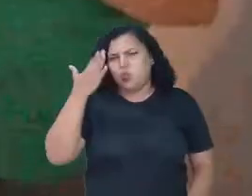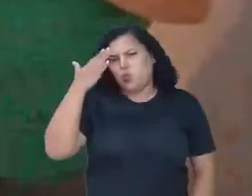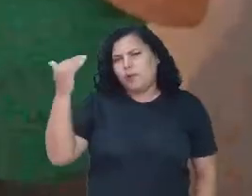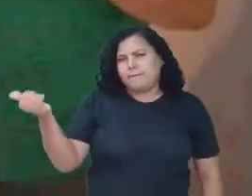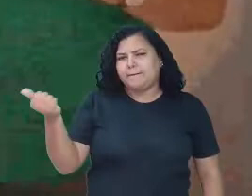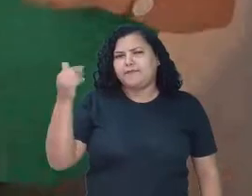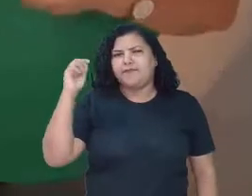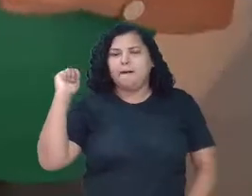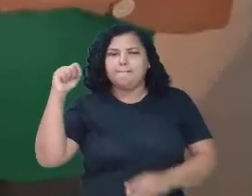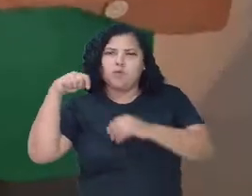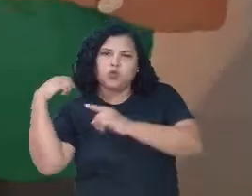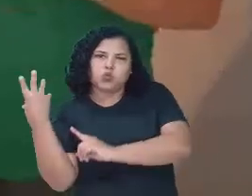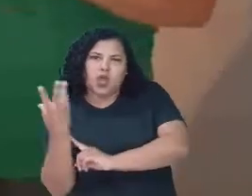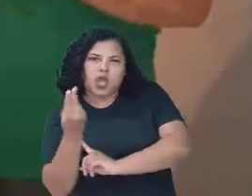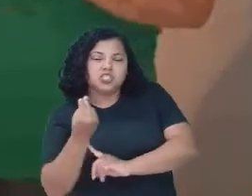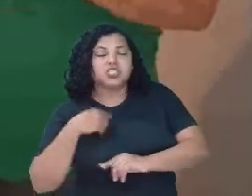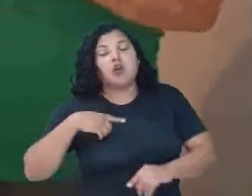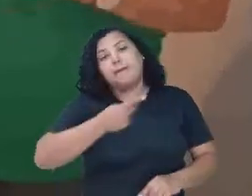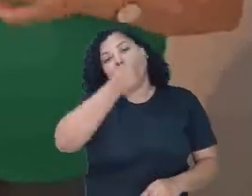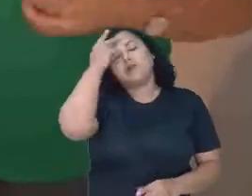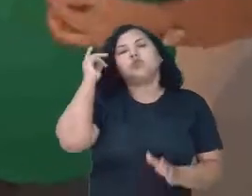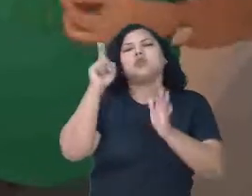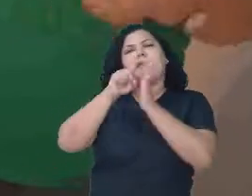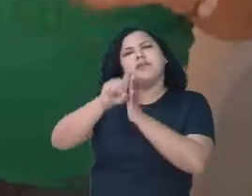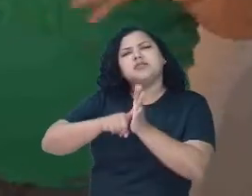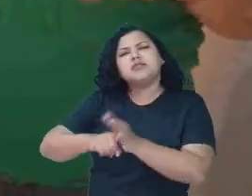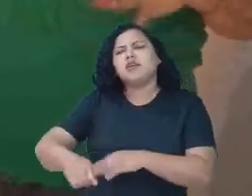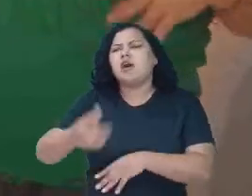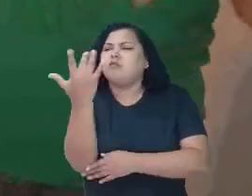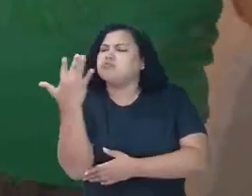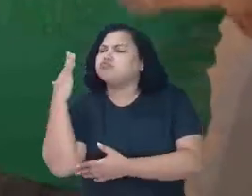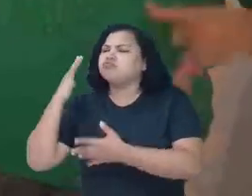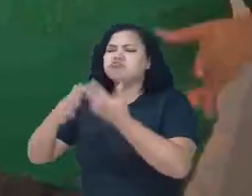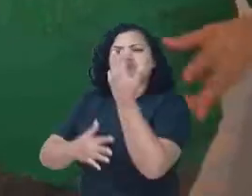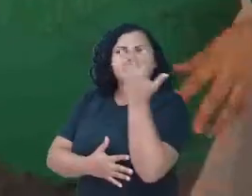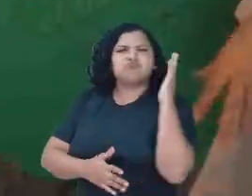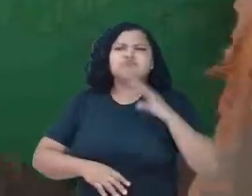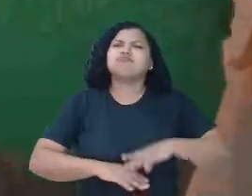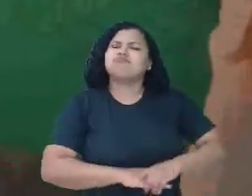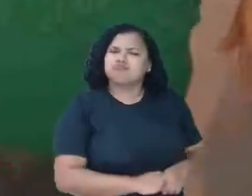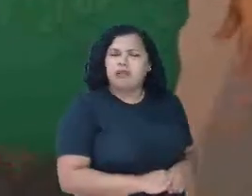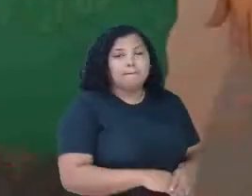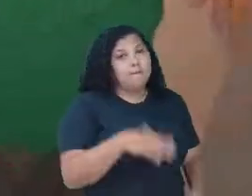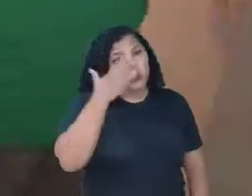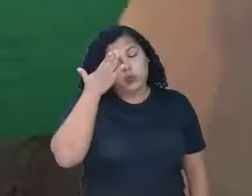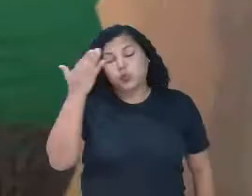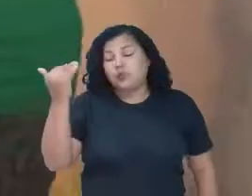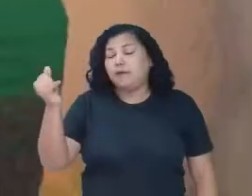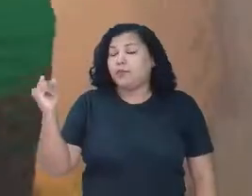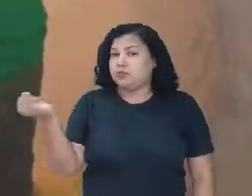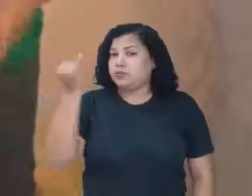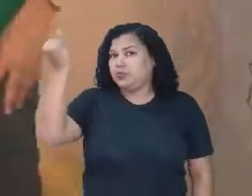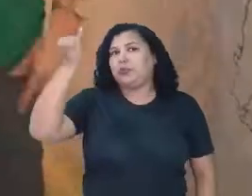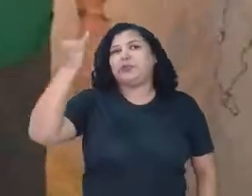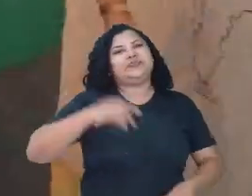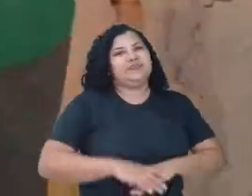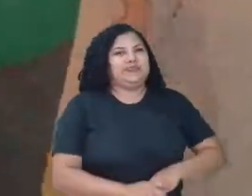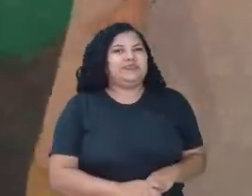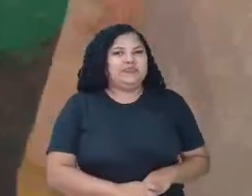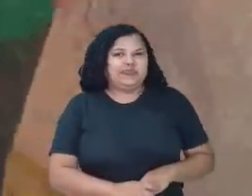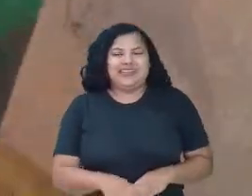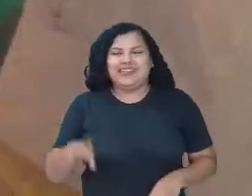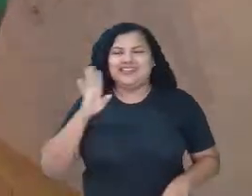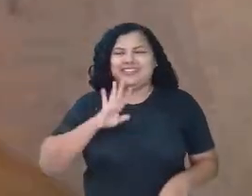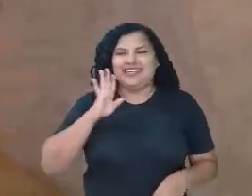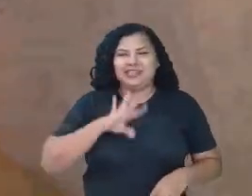que pesquisava a biodiversidade. Poxa, era uma figura interessante. Deve ser muito